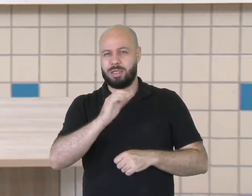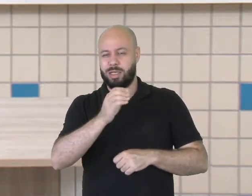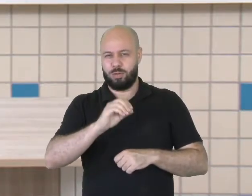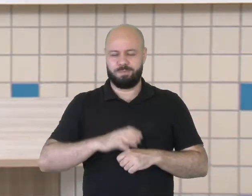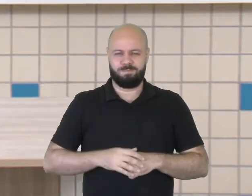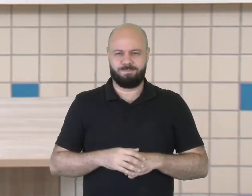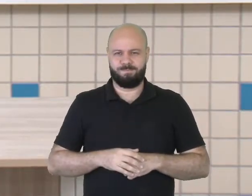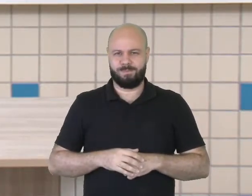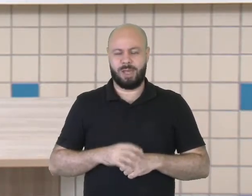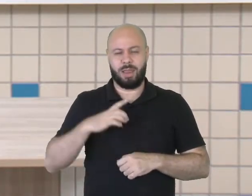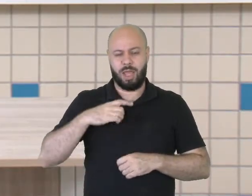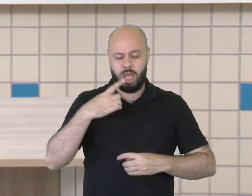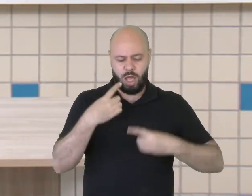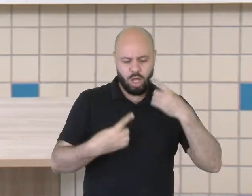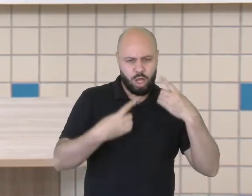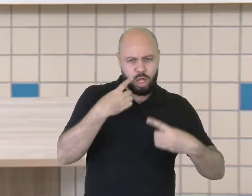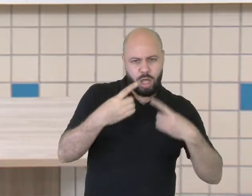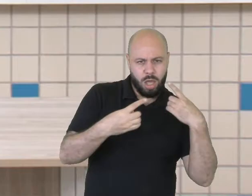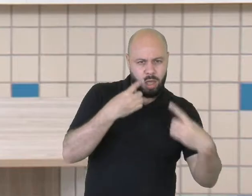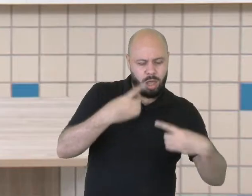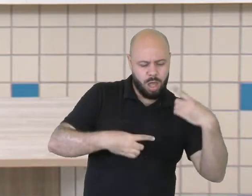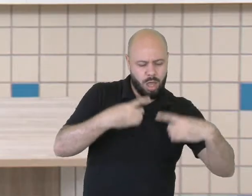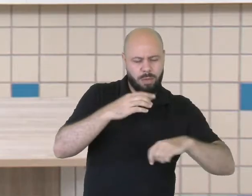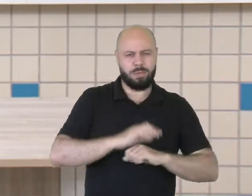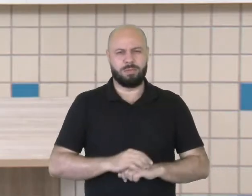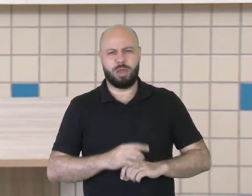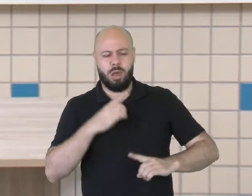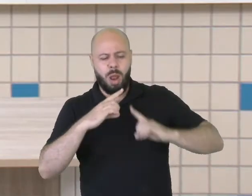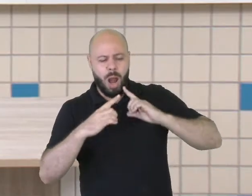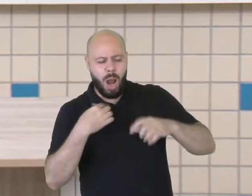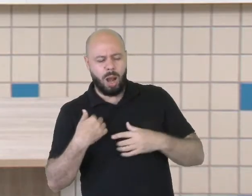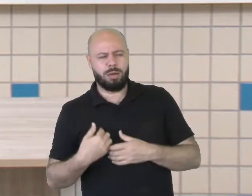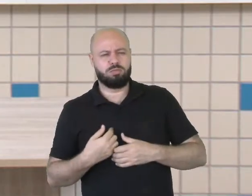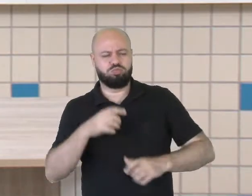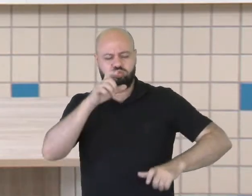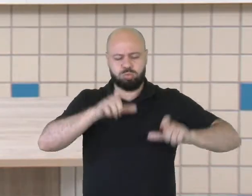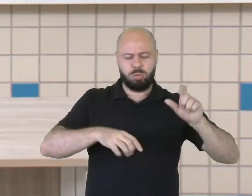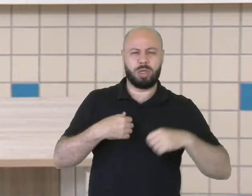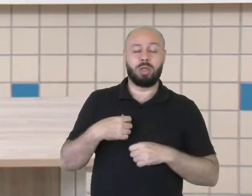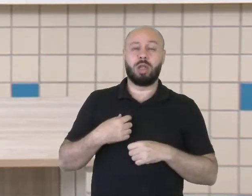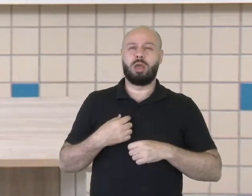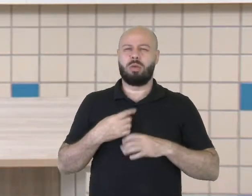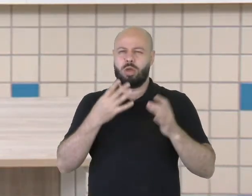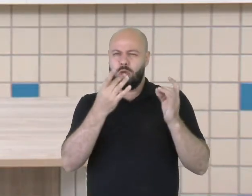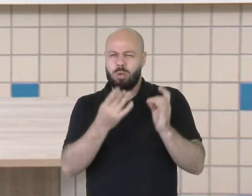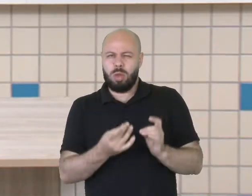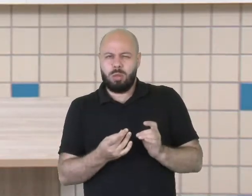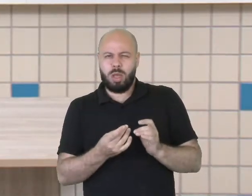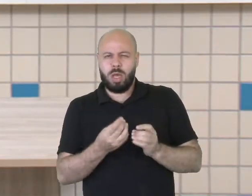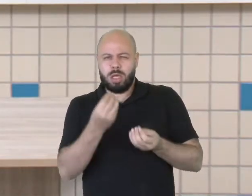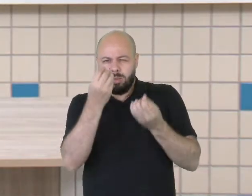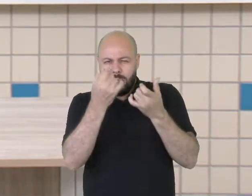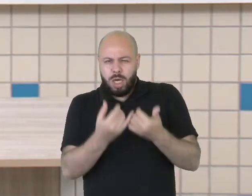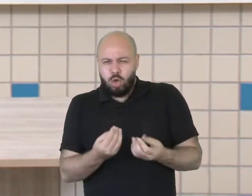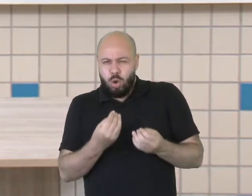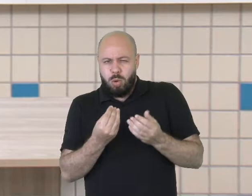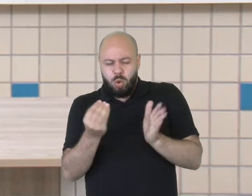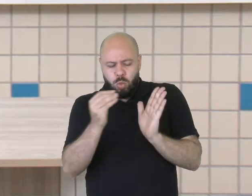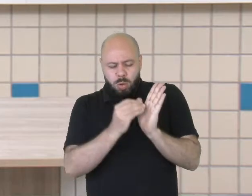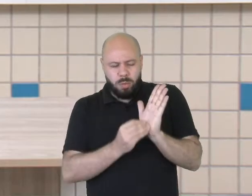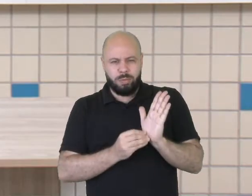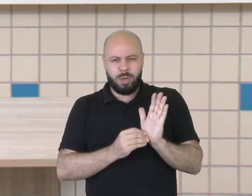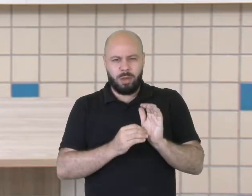diálogo entre as personagens e algumas observações no corpo do texto, tal qual o